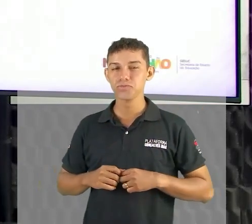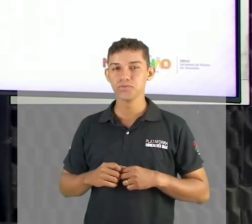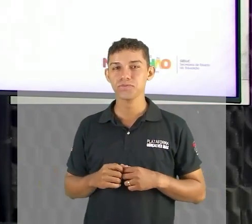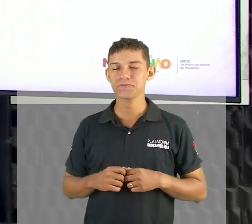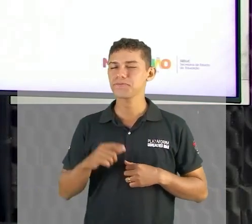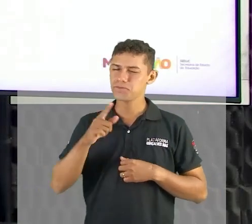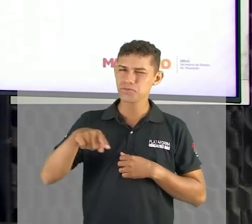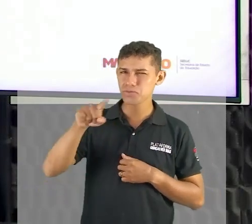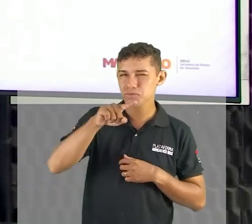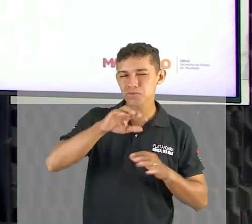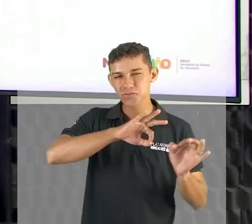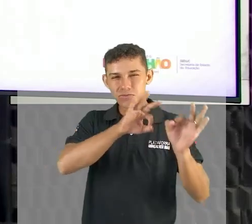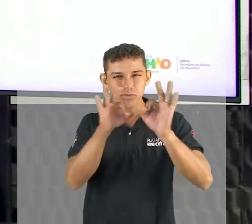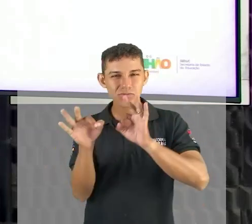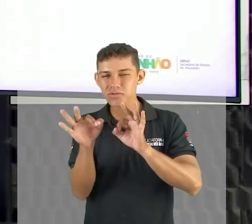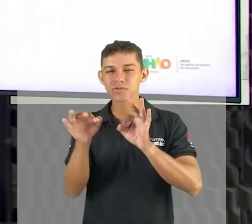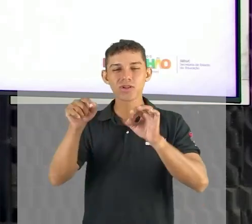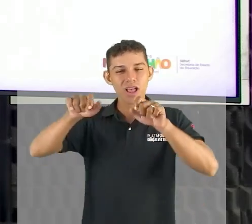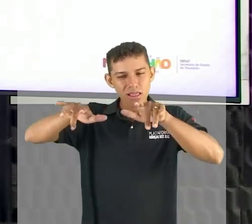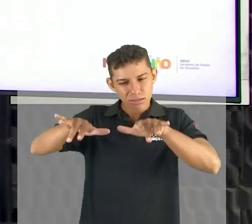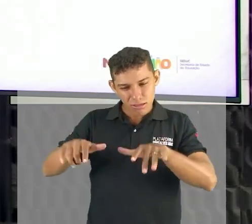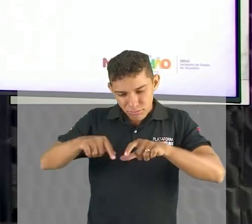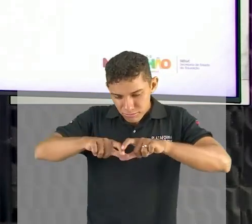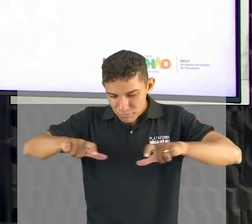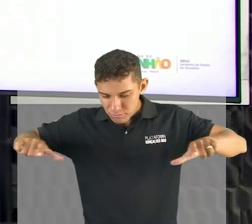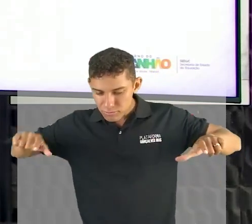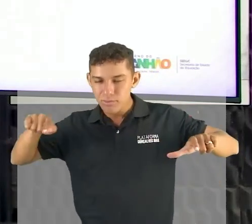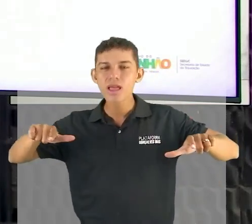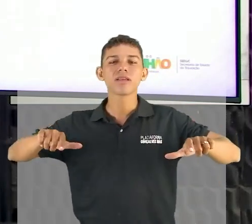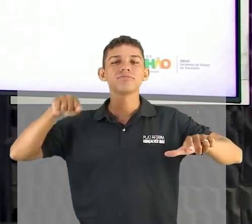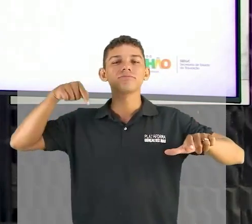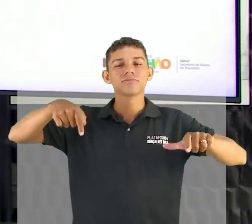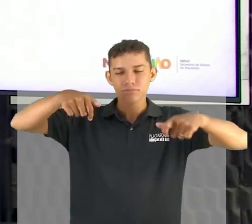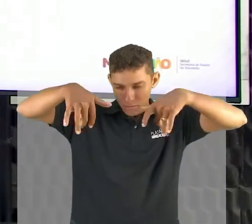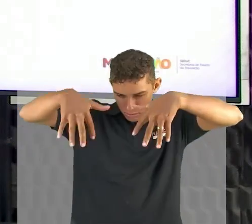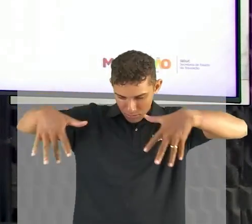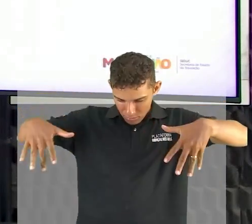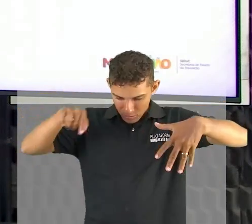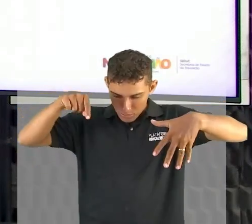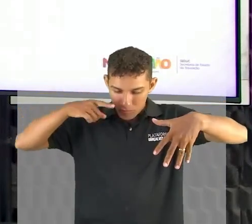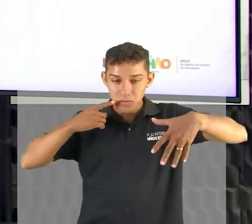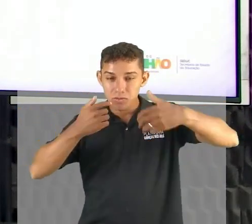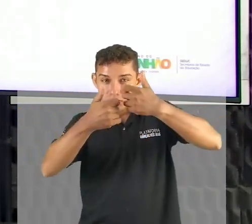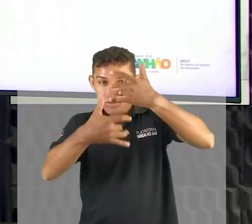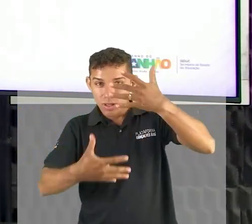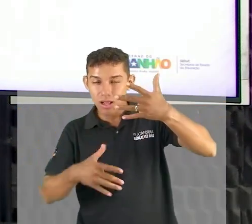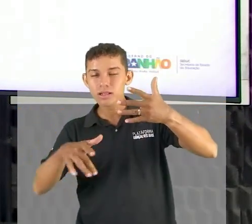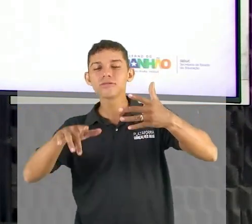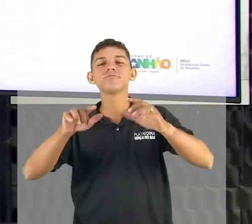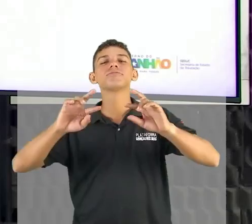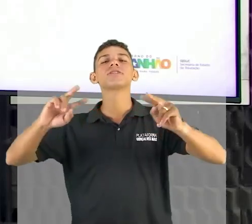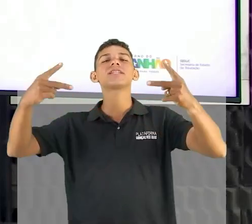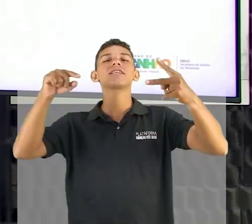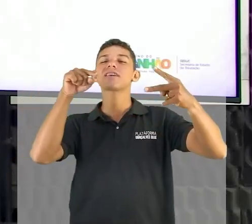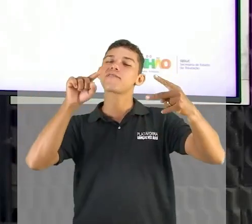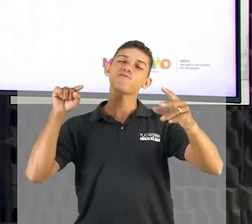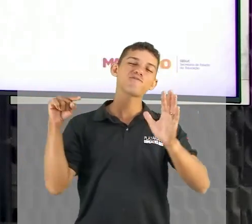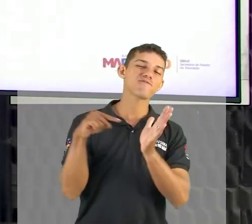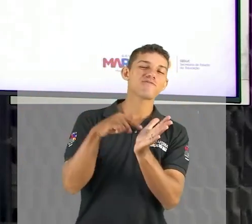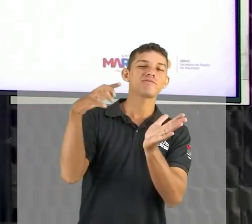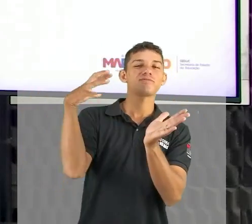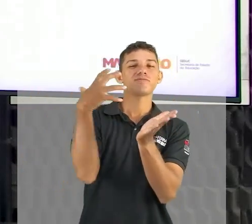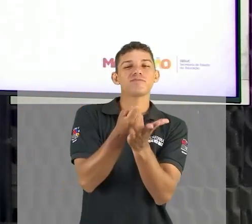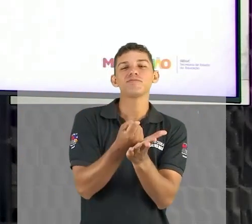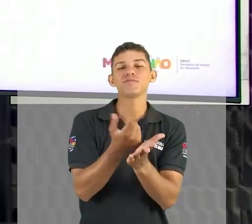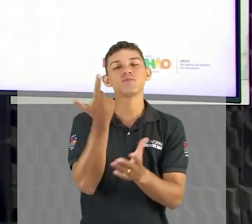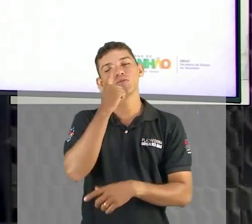nossas aulas, aqui na descrição do vídeo tem um linkzinho, você vai lá, clica nesse link. Baixe o material para você poder acompanhar